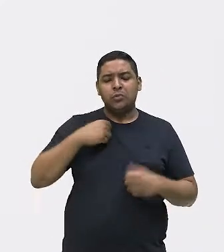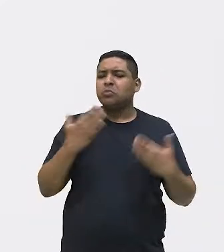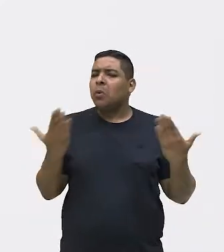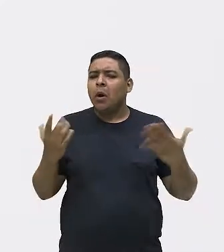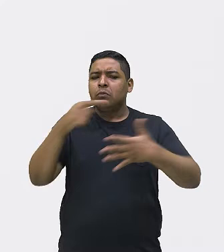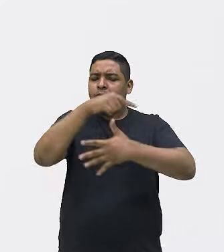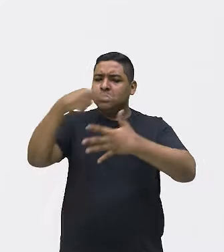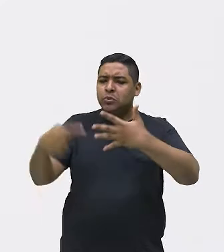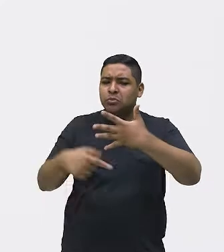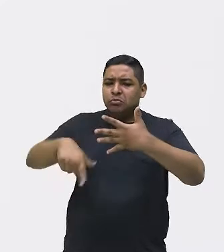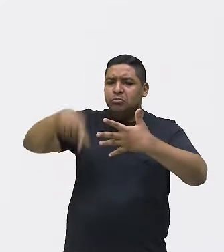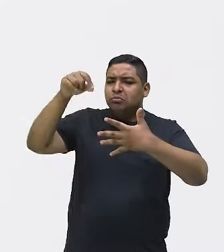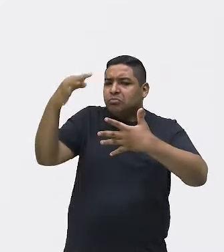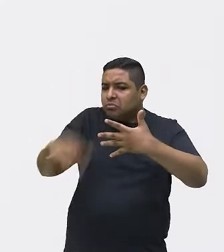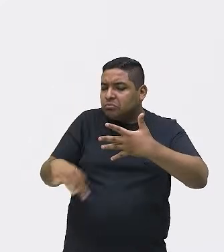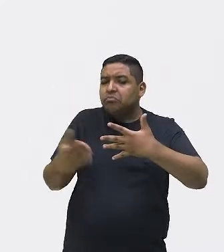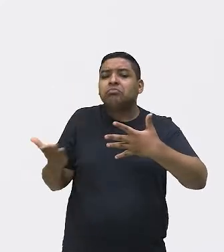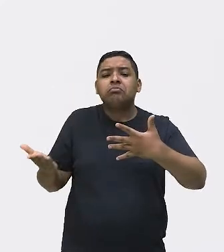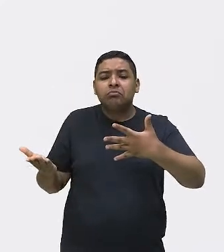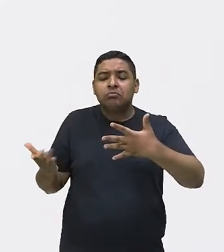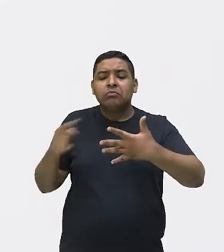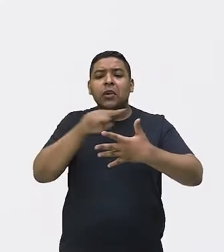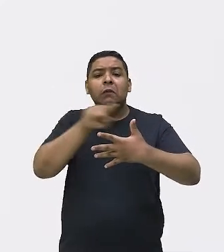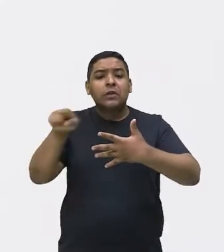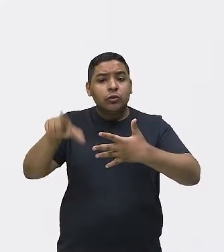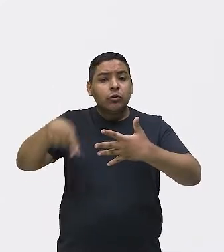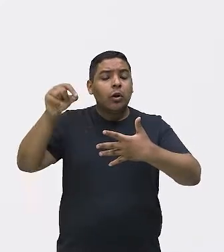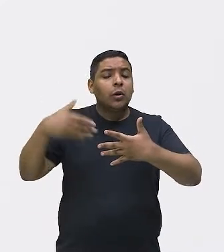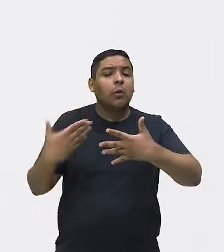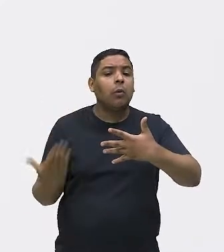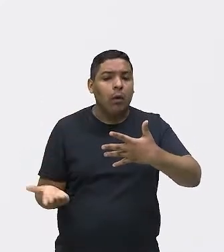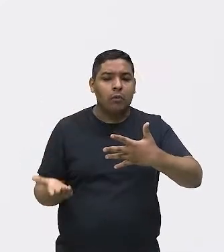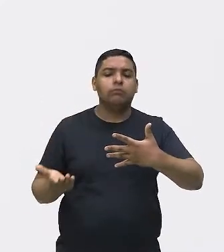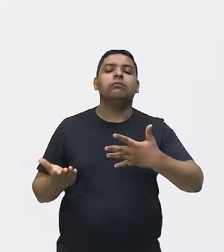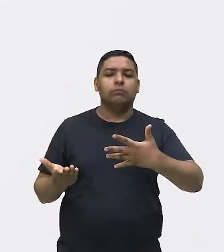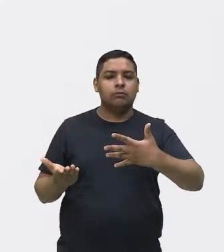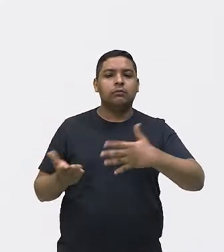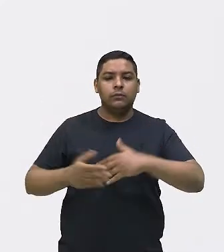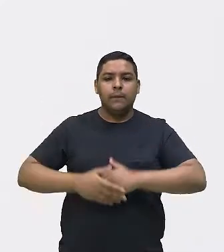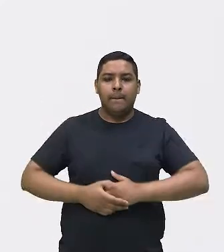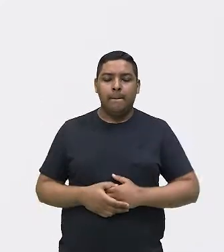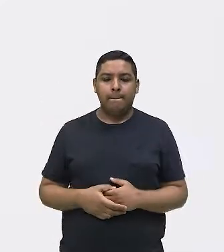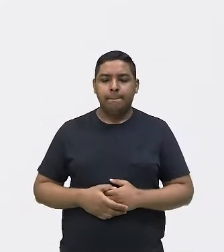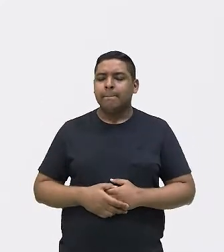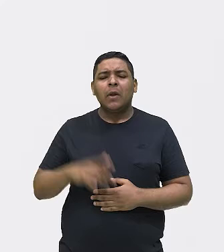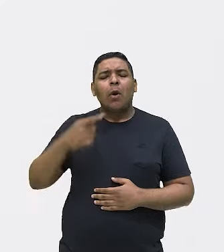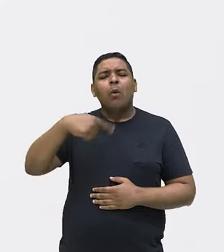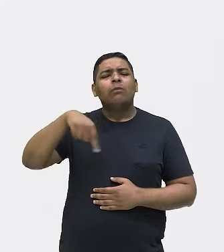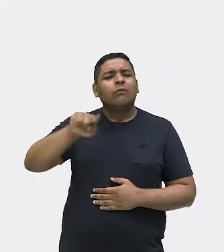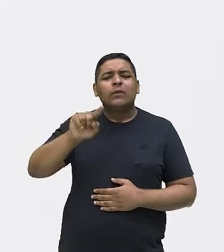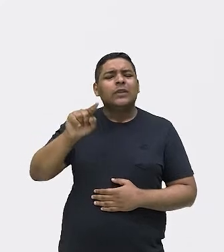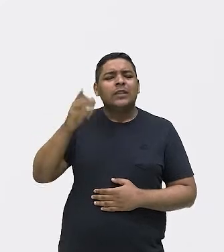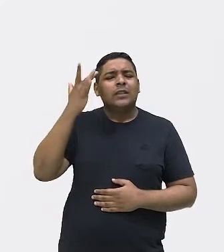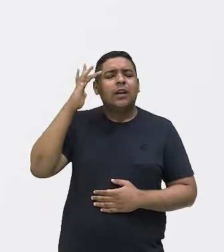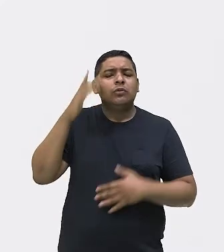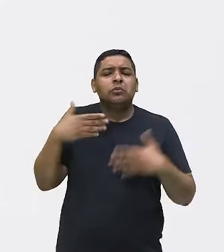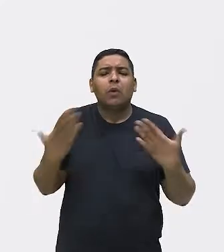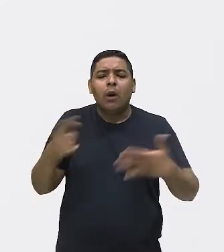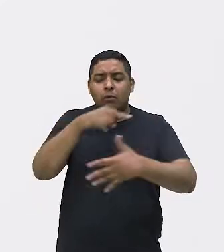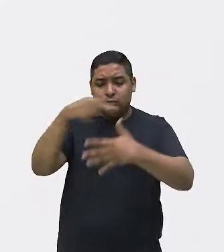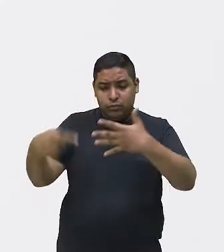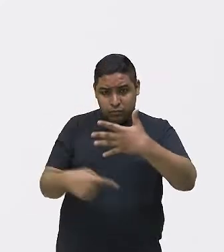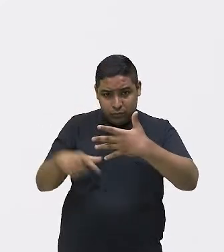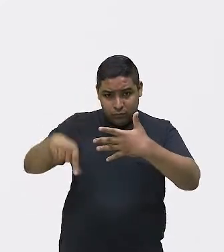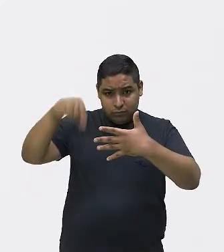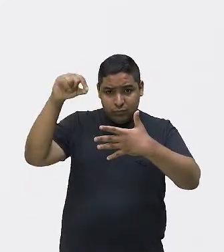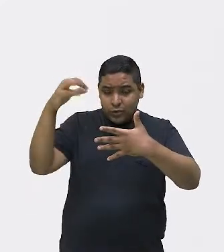que vocês marcaram, né? Que vocês responderam aí? Qual que vocês acham que é a alternativa correta